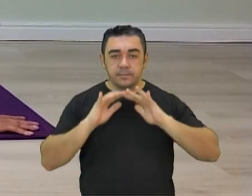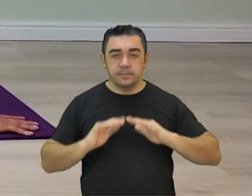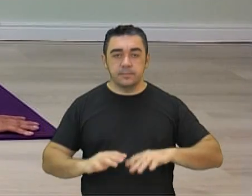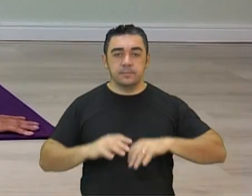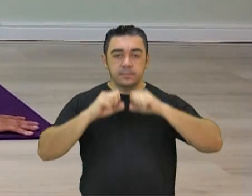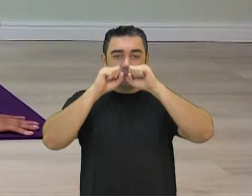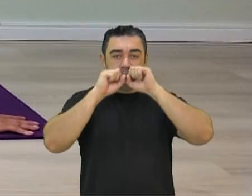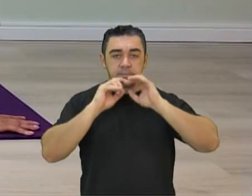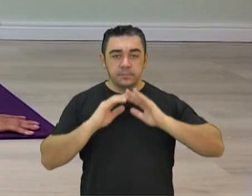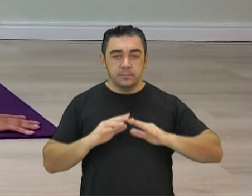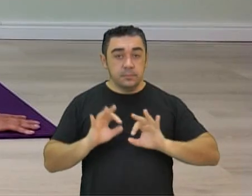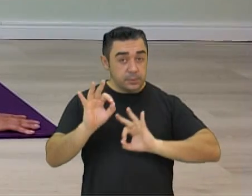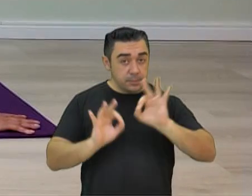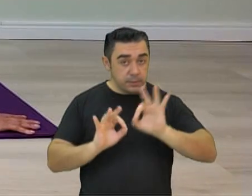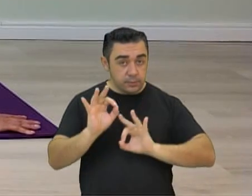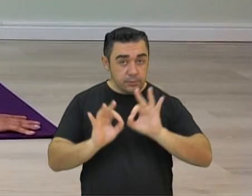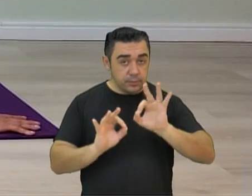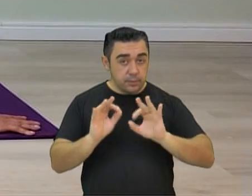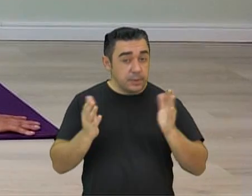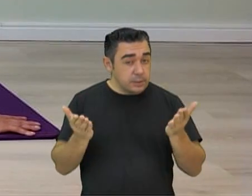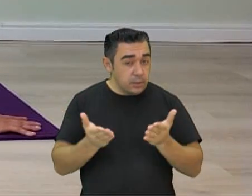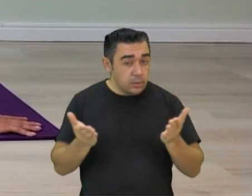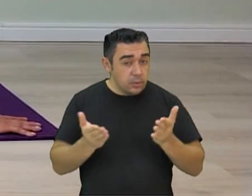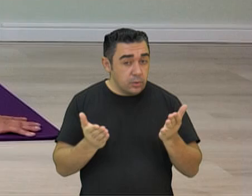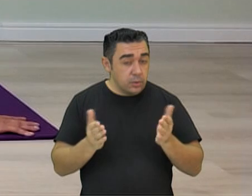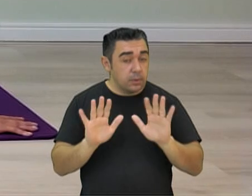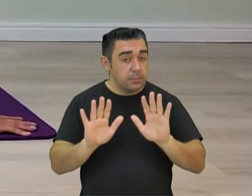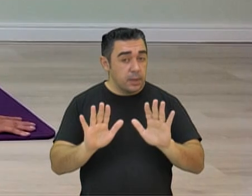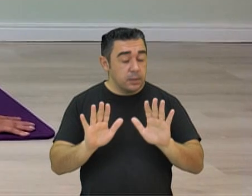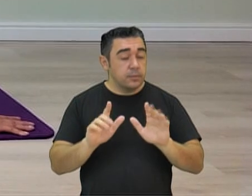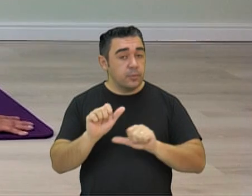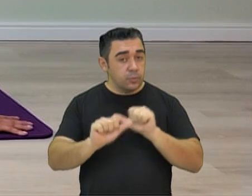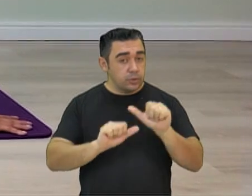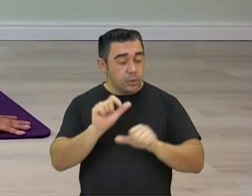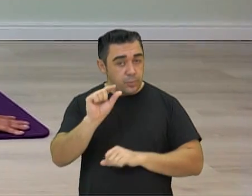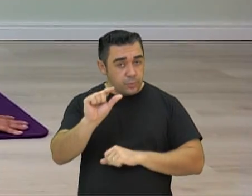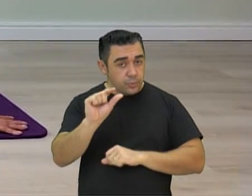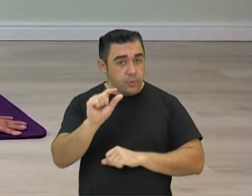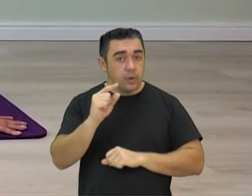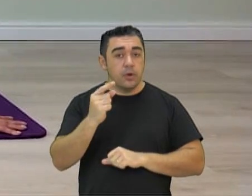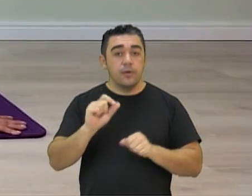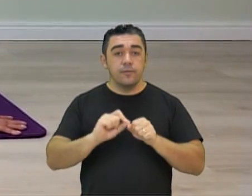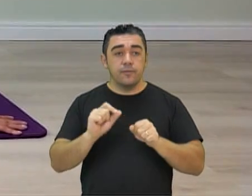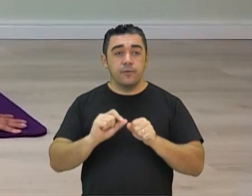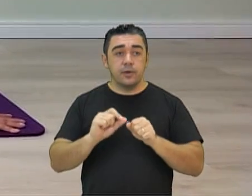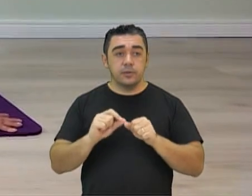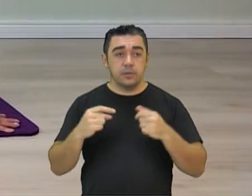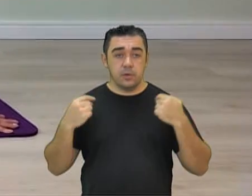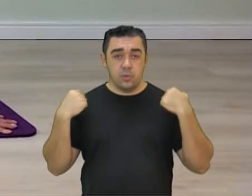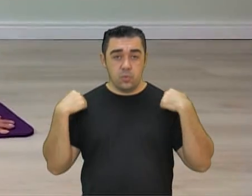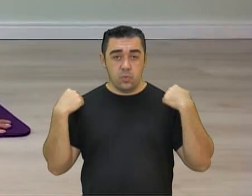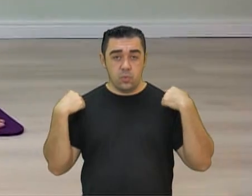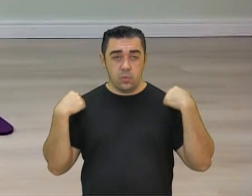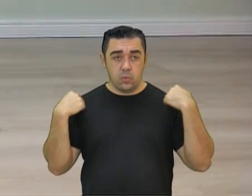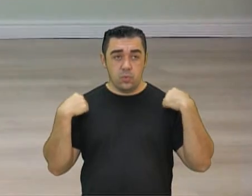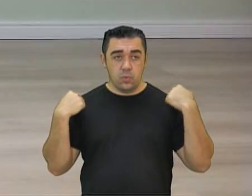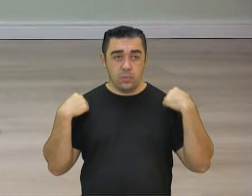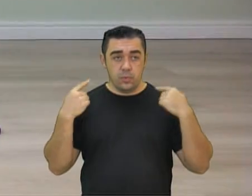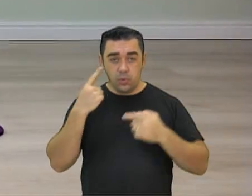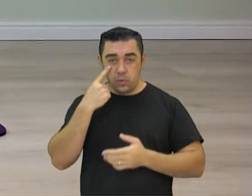lá. Prepara. Só que nessa nós vamos fazer uma variação. Nós vamos tocar o nosso ombro. Eleva.